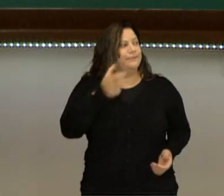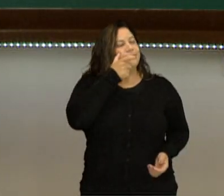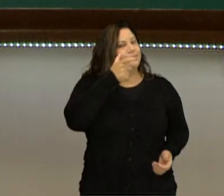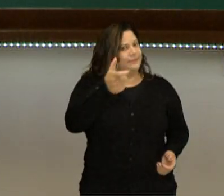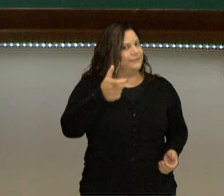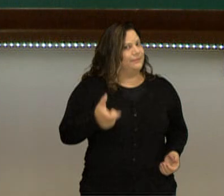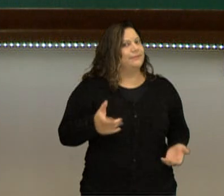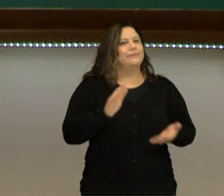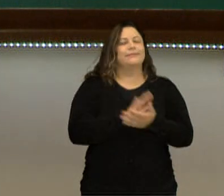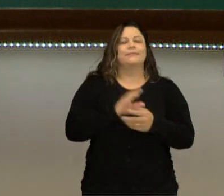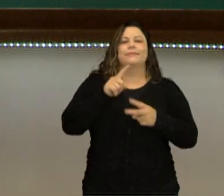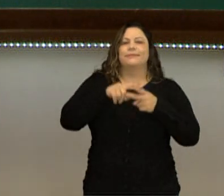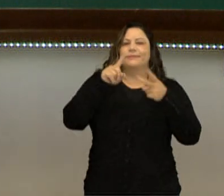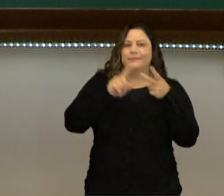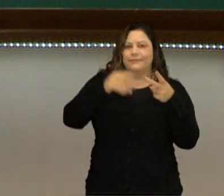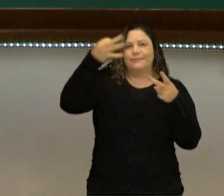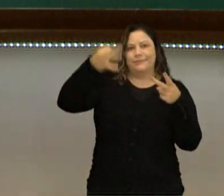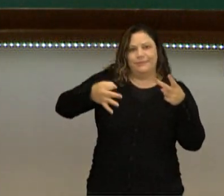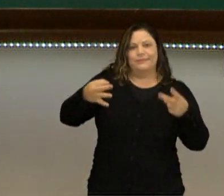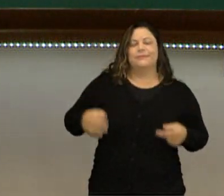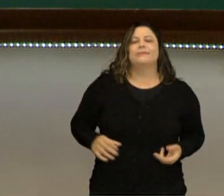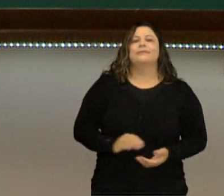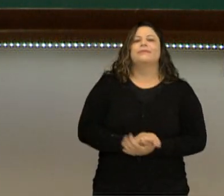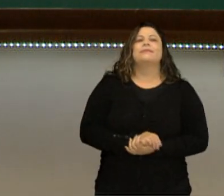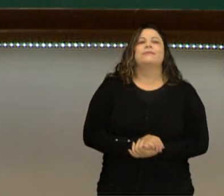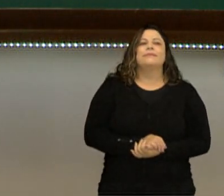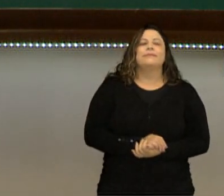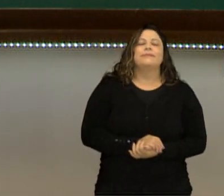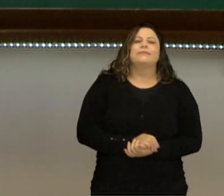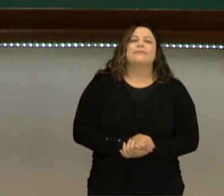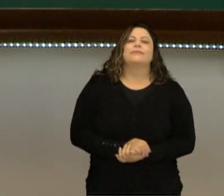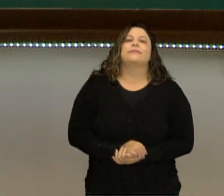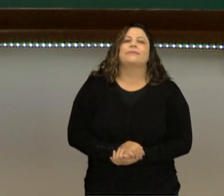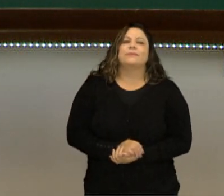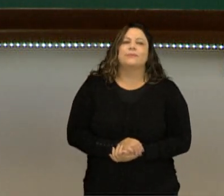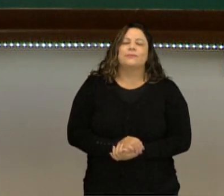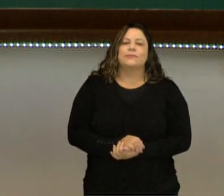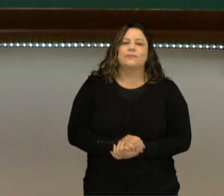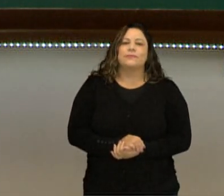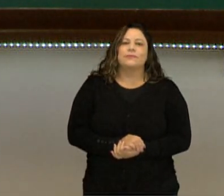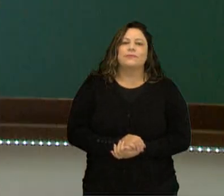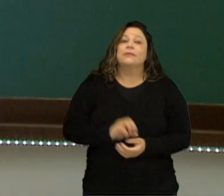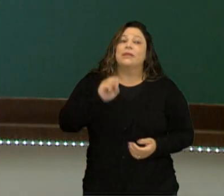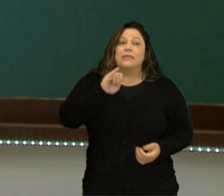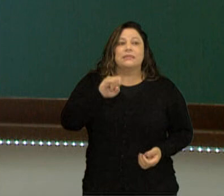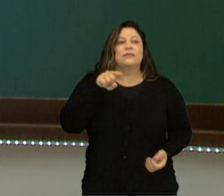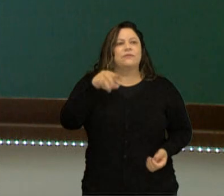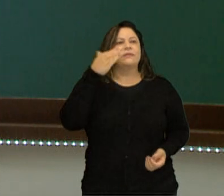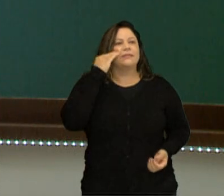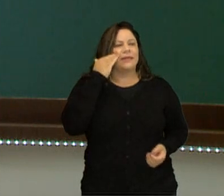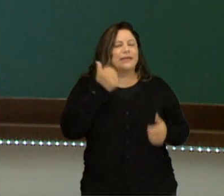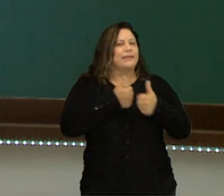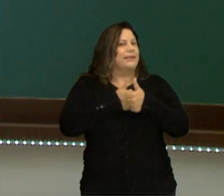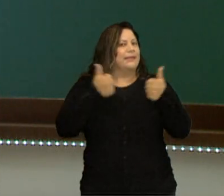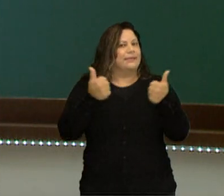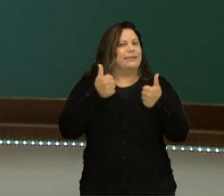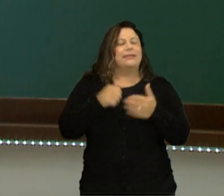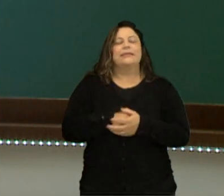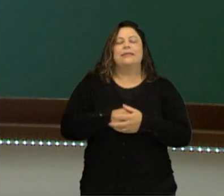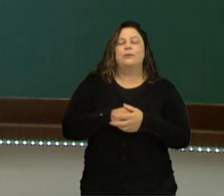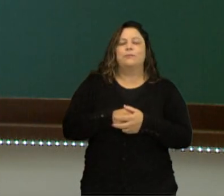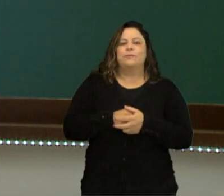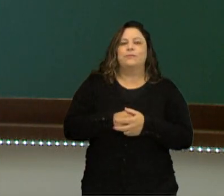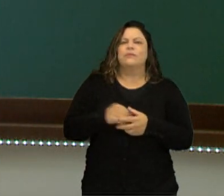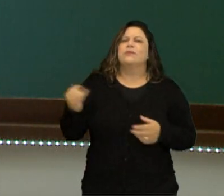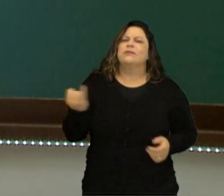tá? Os dois estão certos no presente. Então vamos lá. Pessoal, se você pegou isso, um detalhe que é bem importante